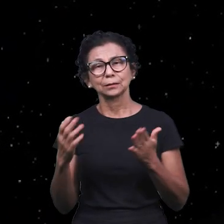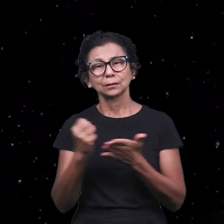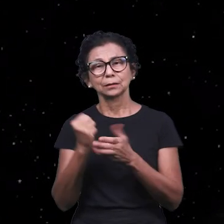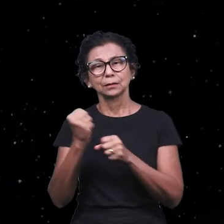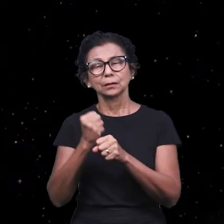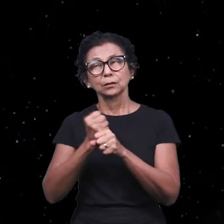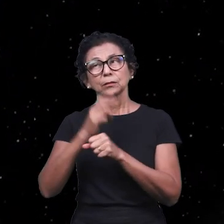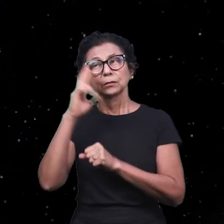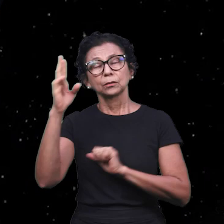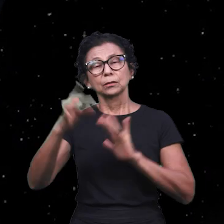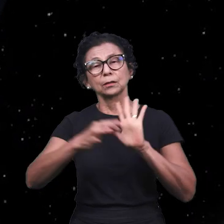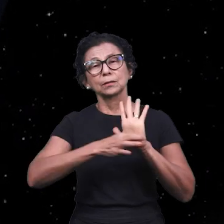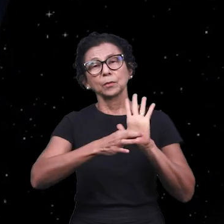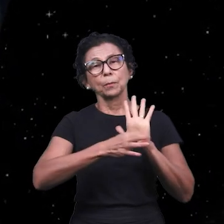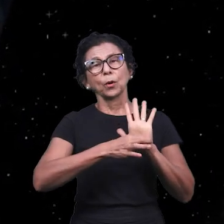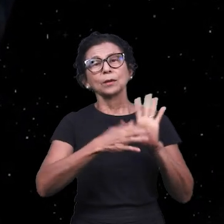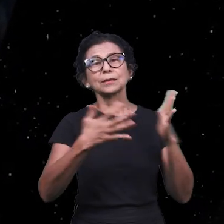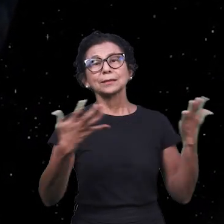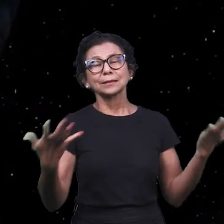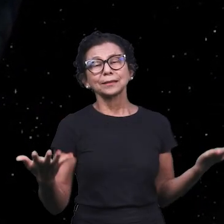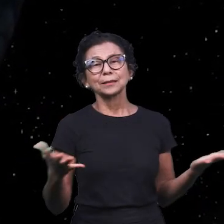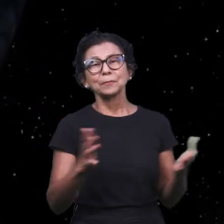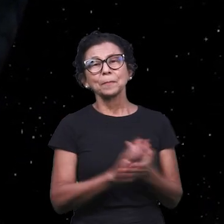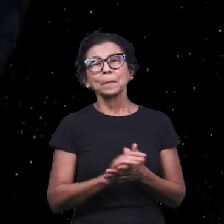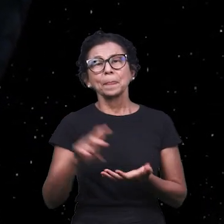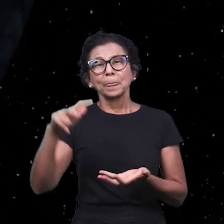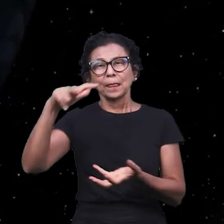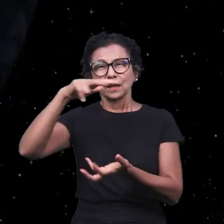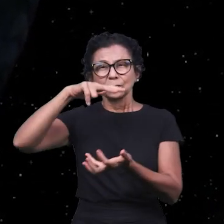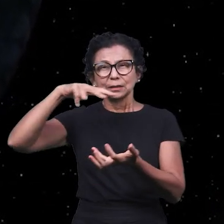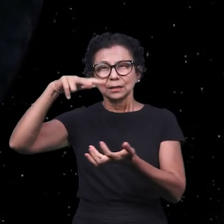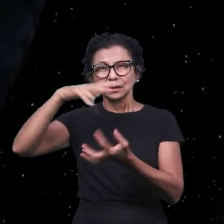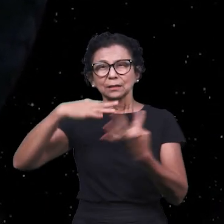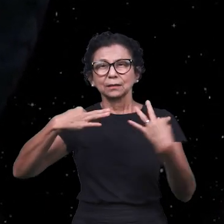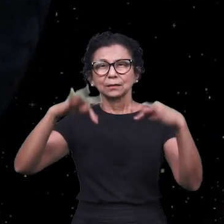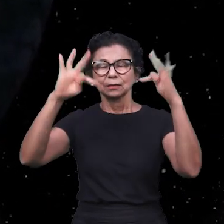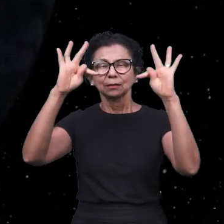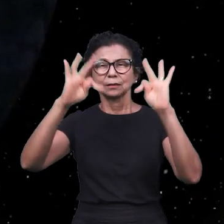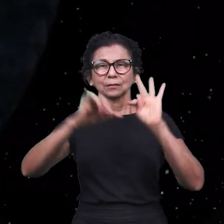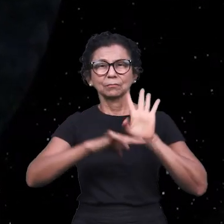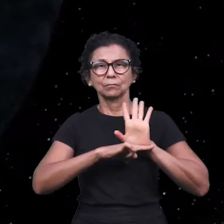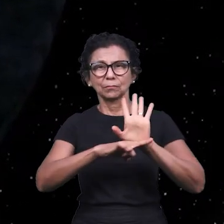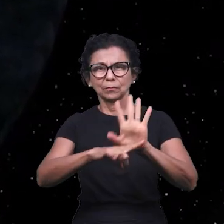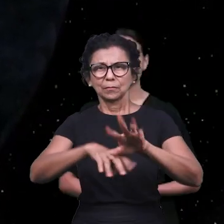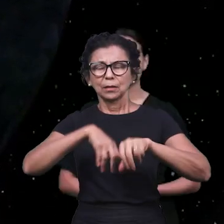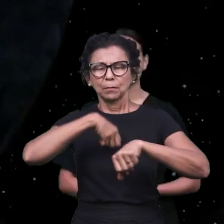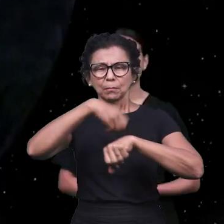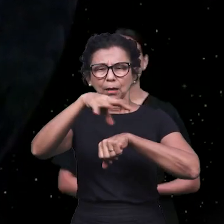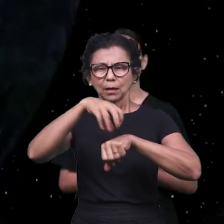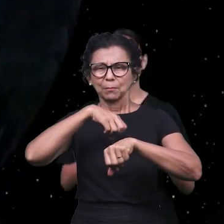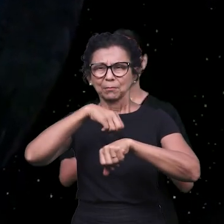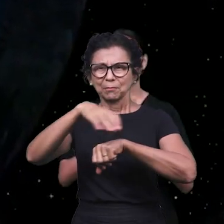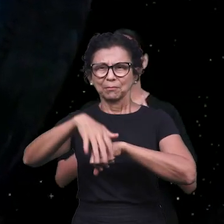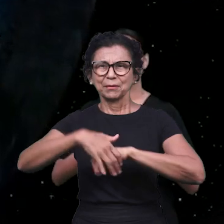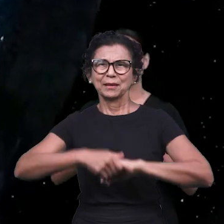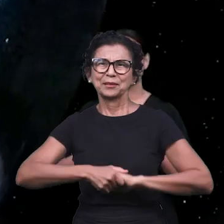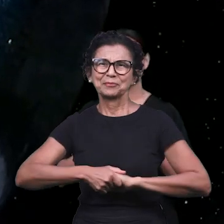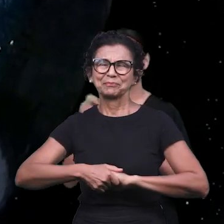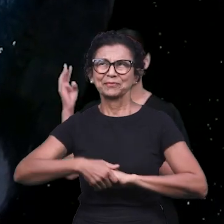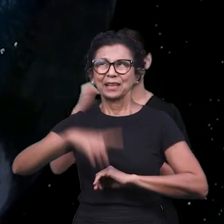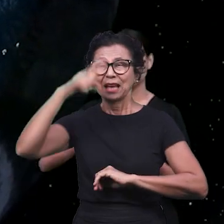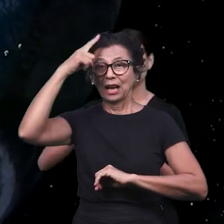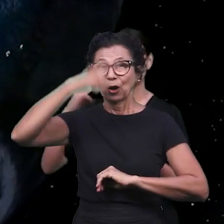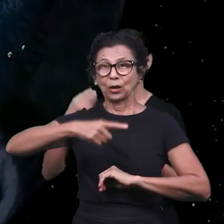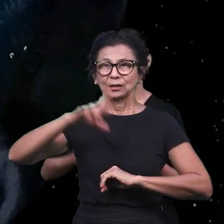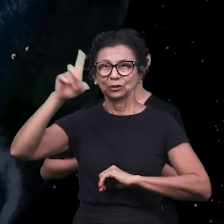mandar a onda eletromagnética, né? Porque o sinal ele vai num parâmetro, então é uma